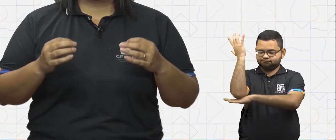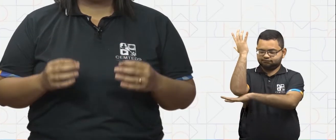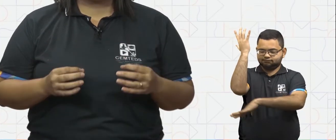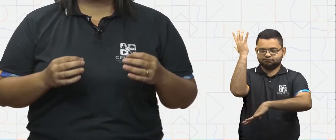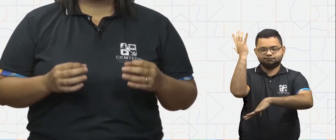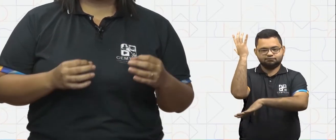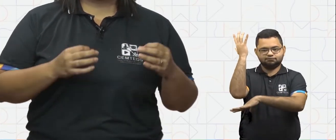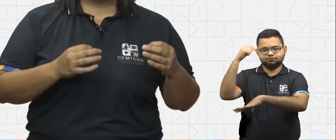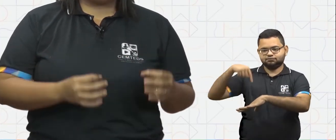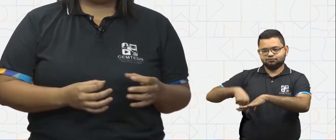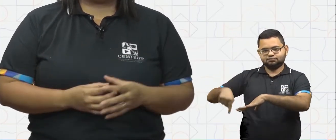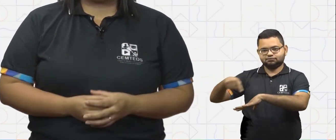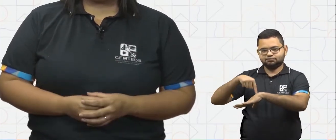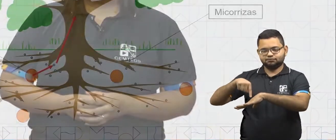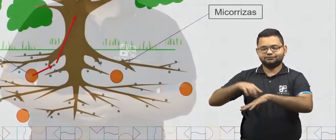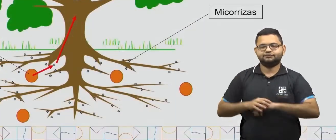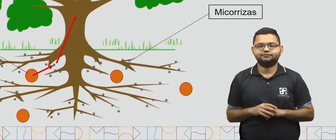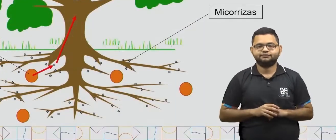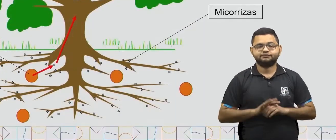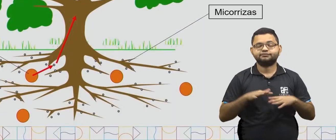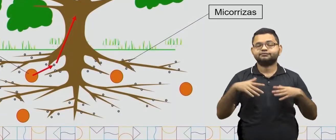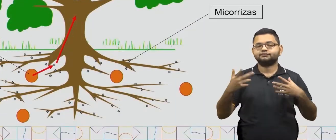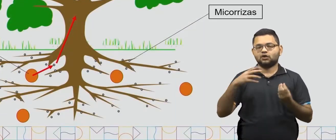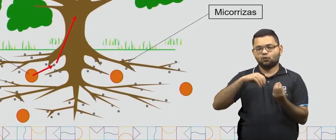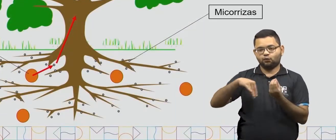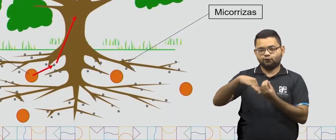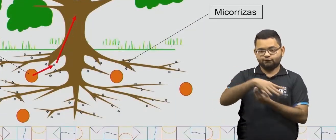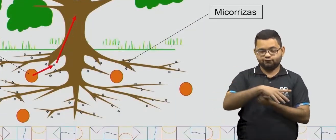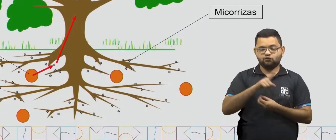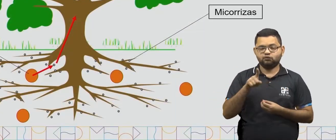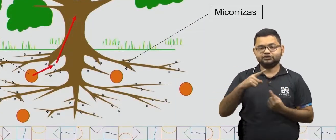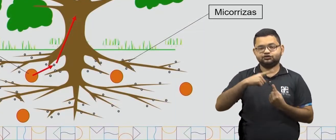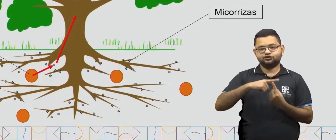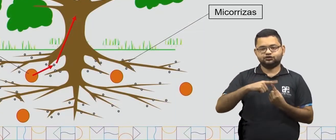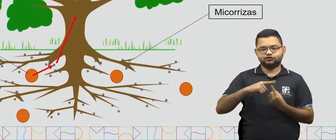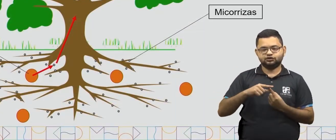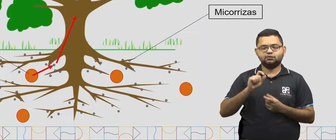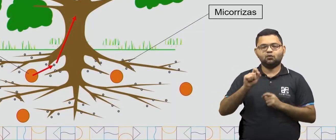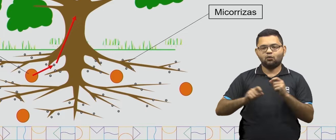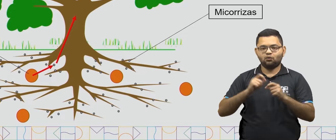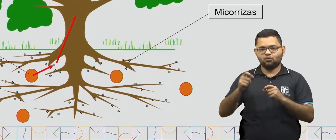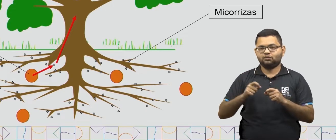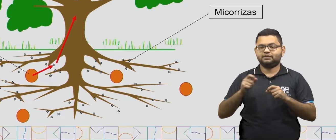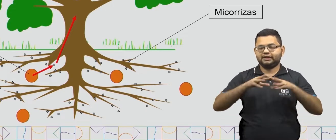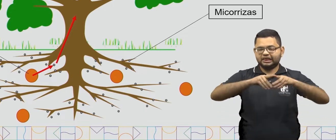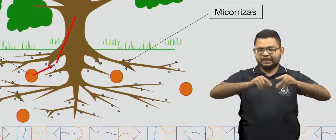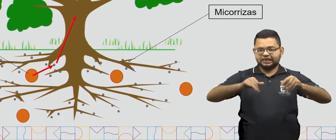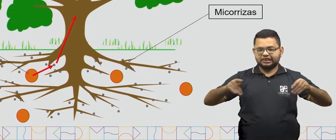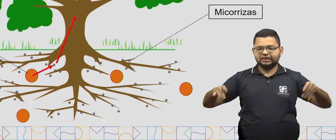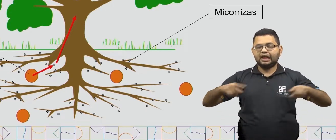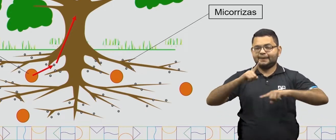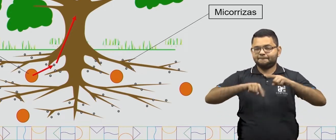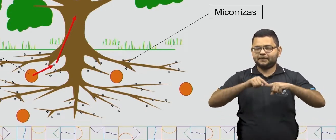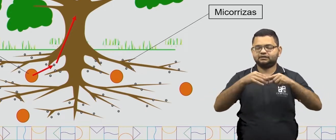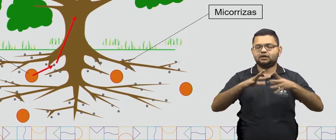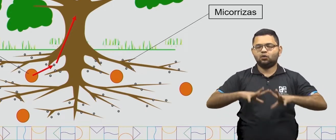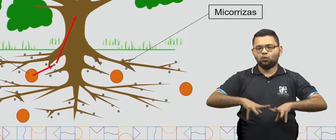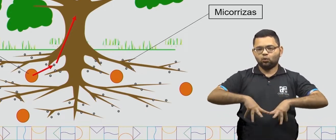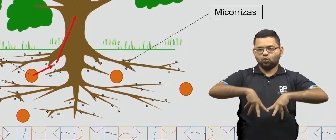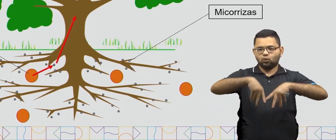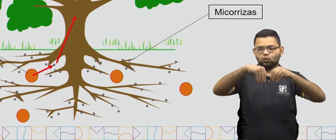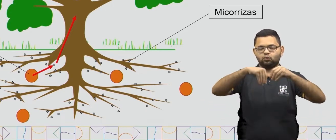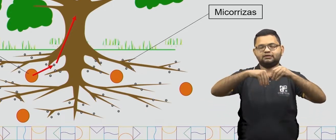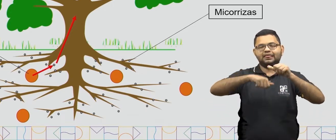formando micorrizas. Estes fungos degradam o material orgânico do solo, o absorvem e transferem